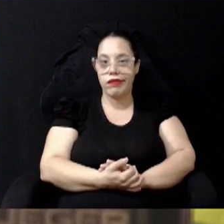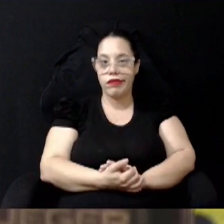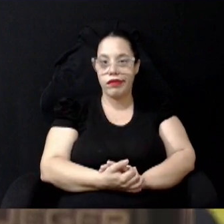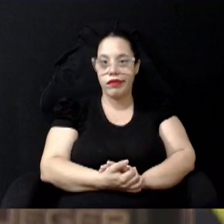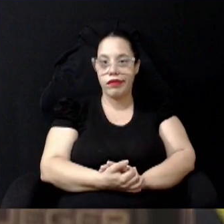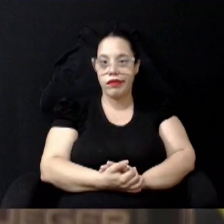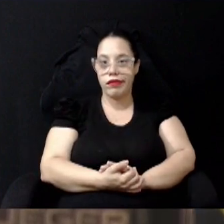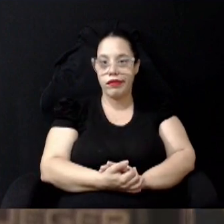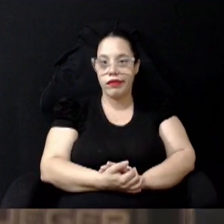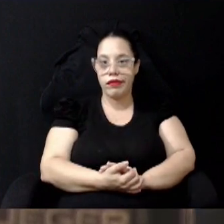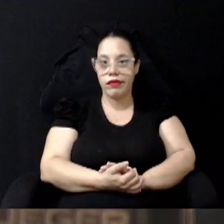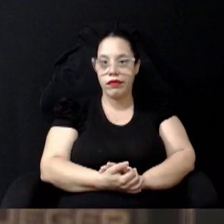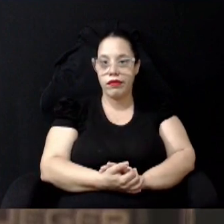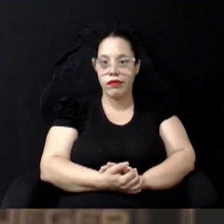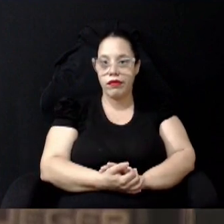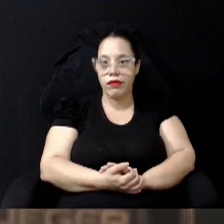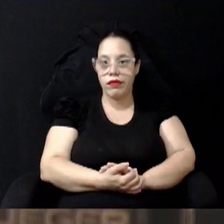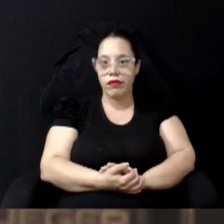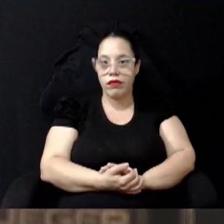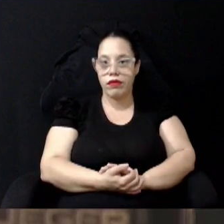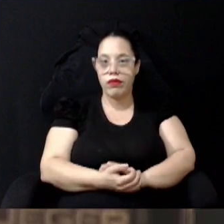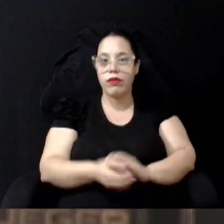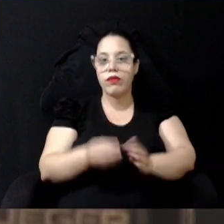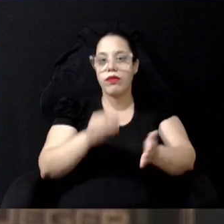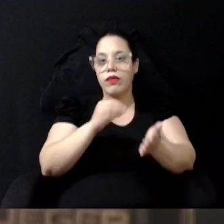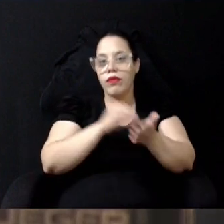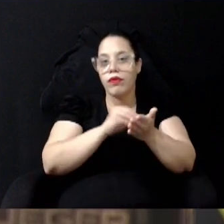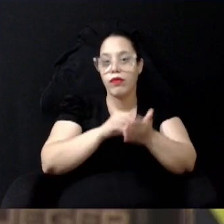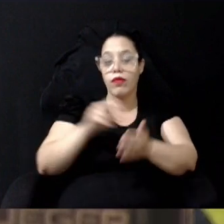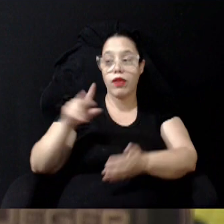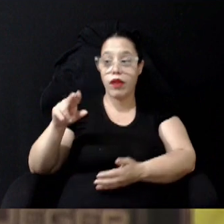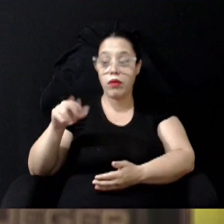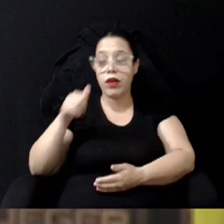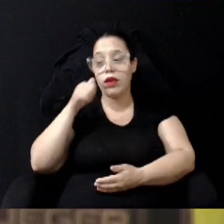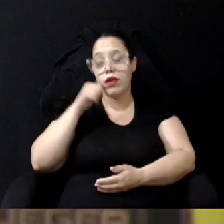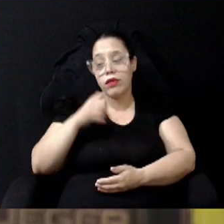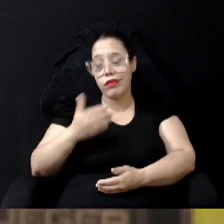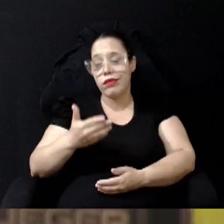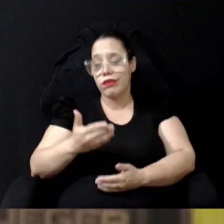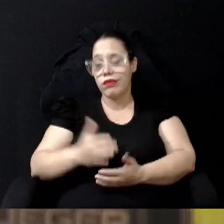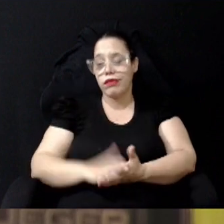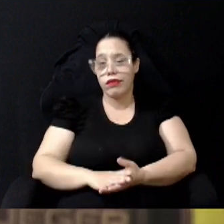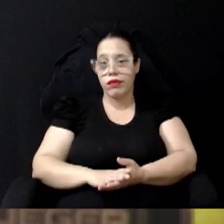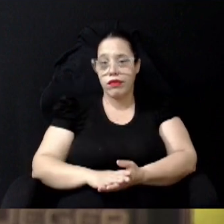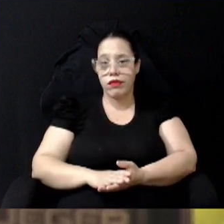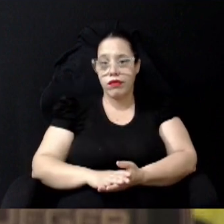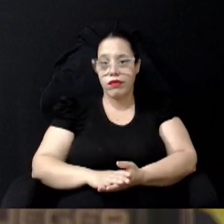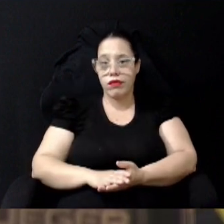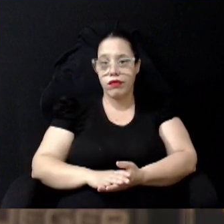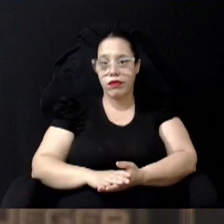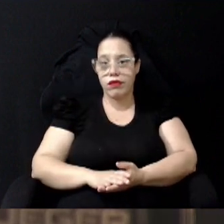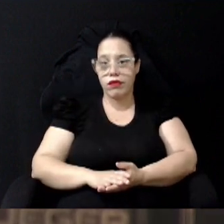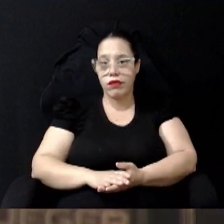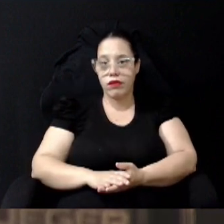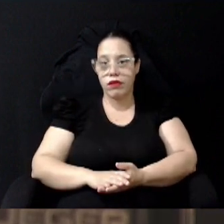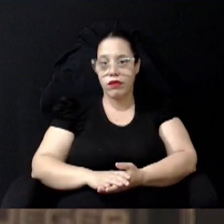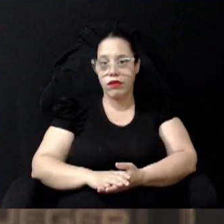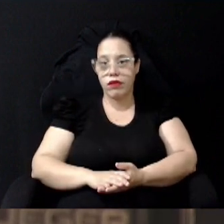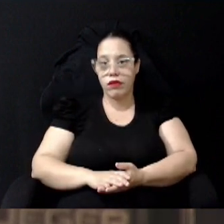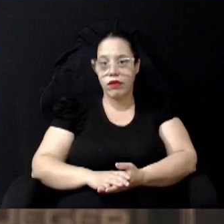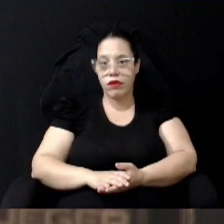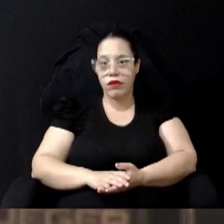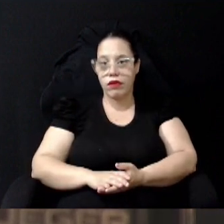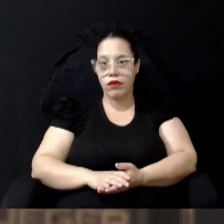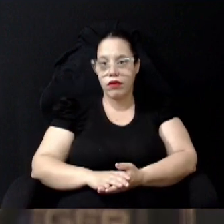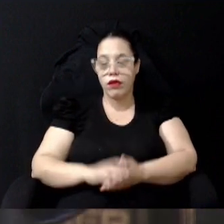Eu sinto aqui a falta hoje da minha irmã, né? Wanda Pires de Oliveira, que é mãe da Ucéia, que sempre esteve aqui